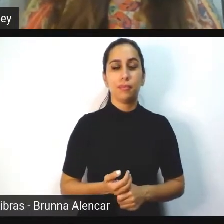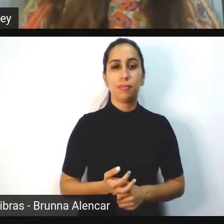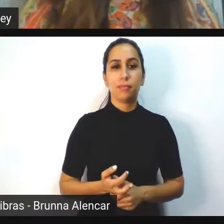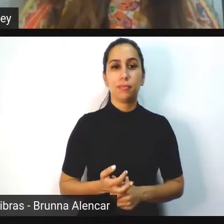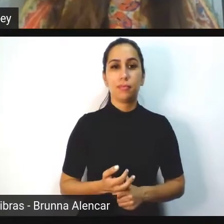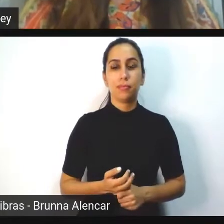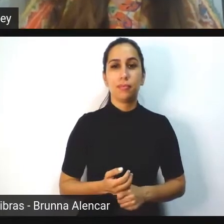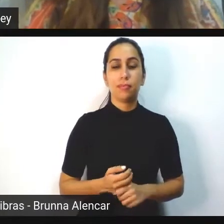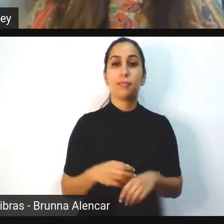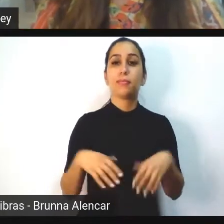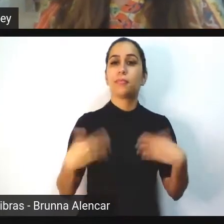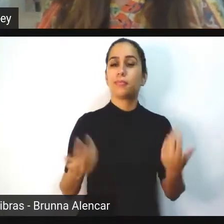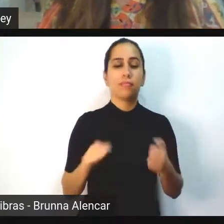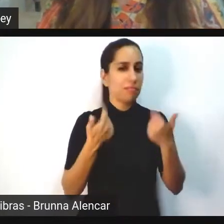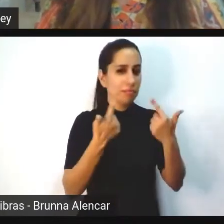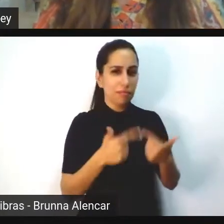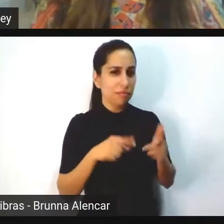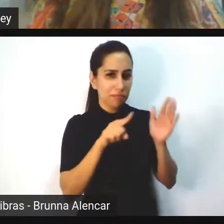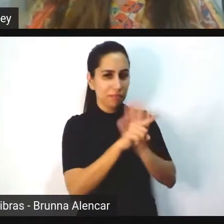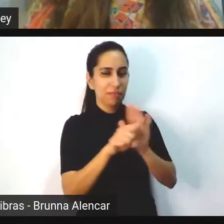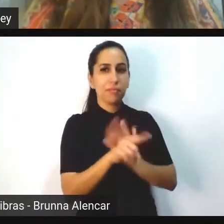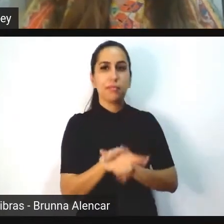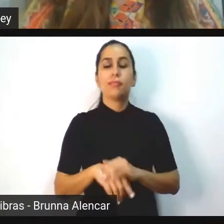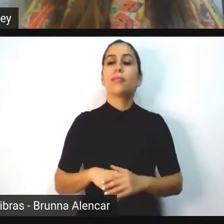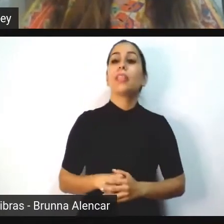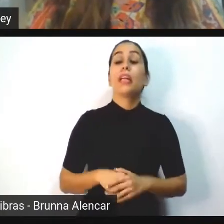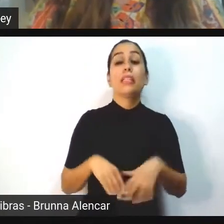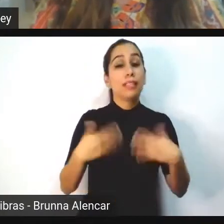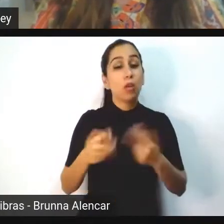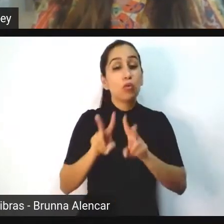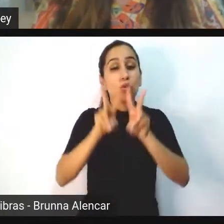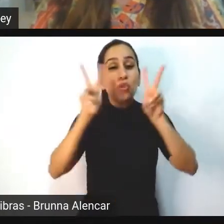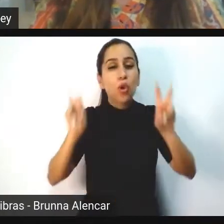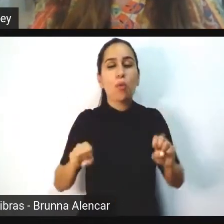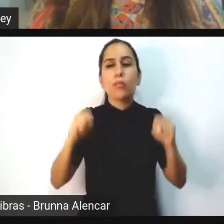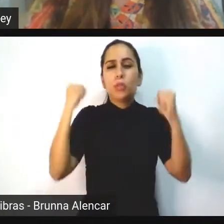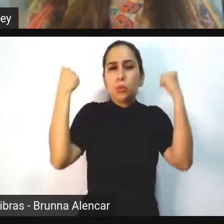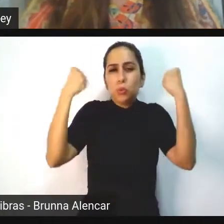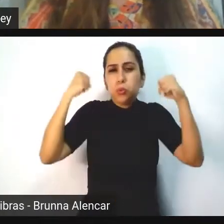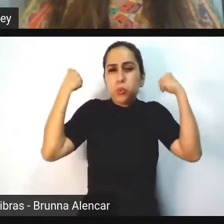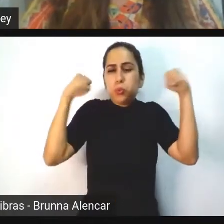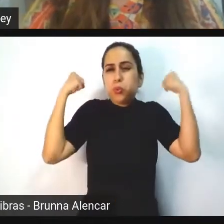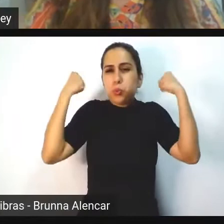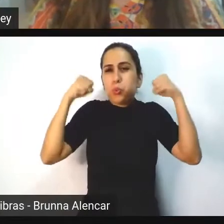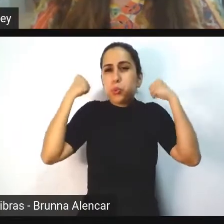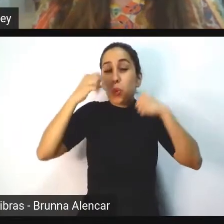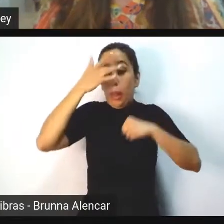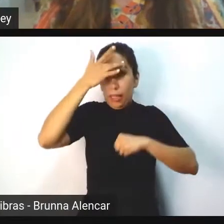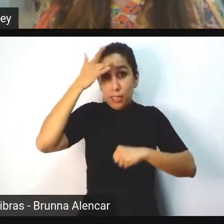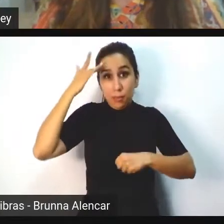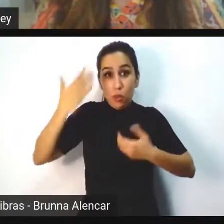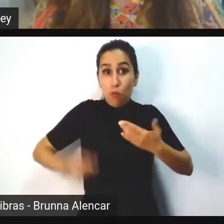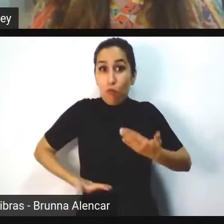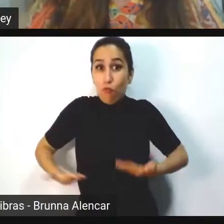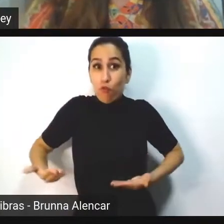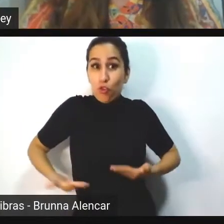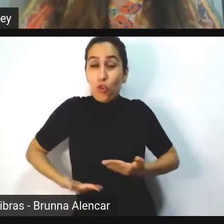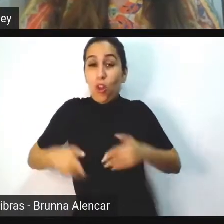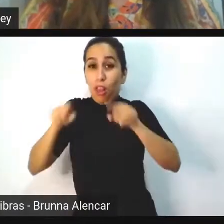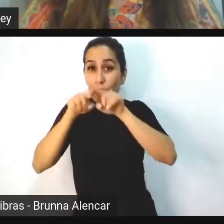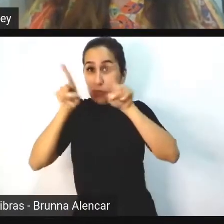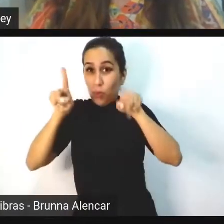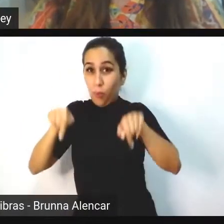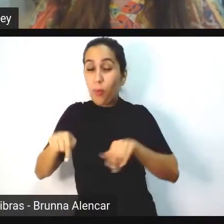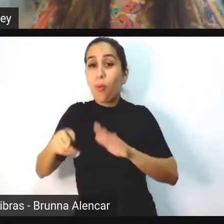Então, sobre a ginástica laboral, né, os servidores da Câmara sabem que, assim, existem